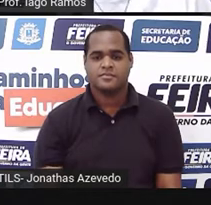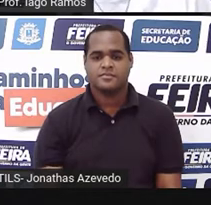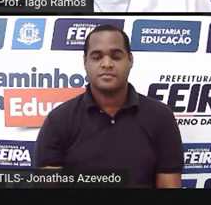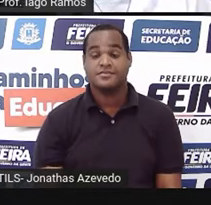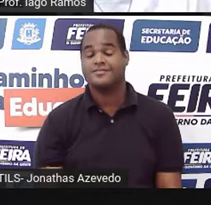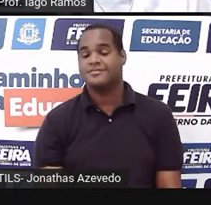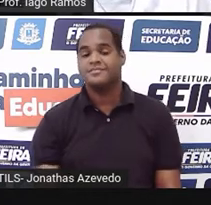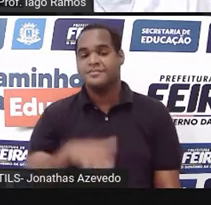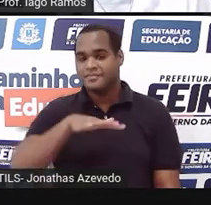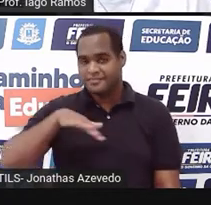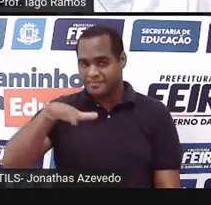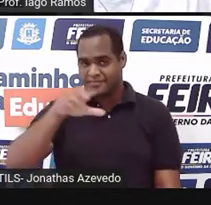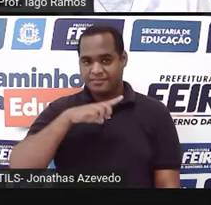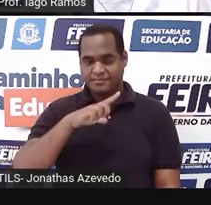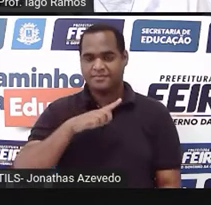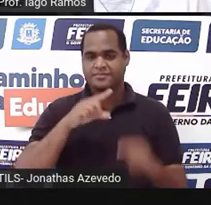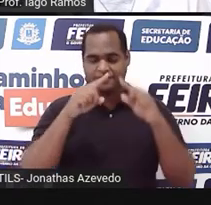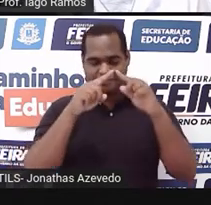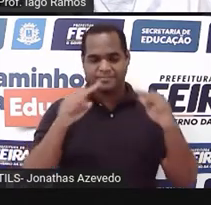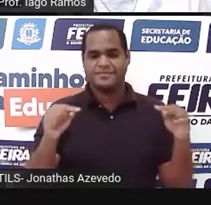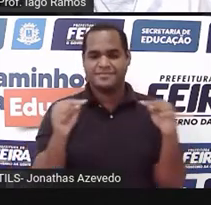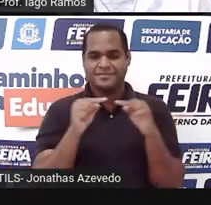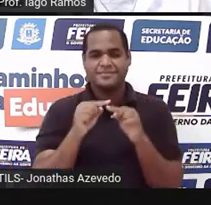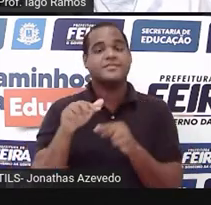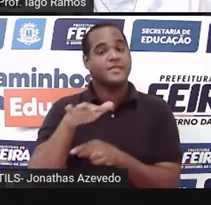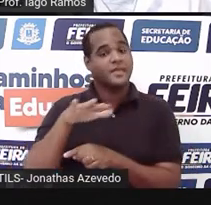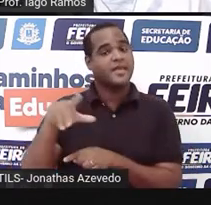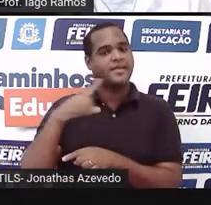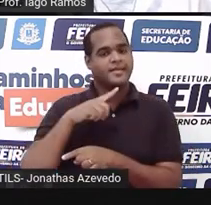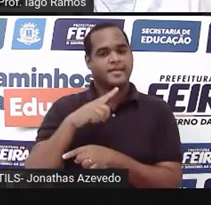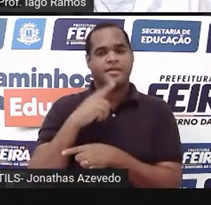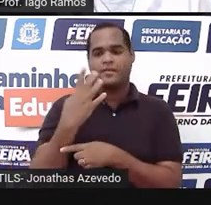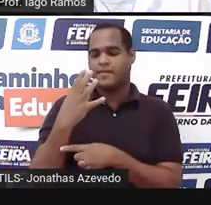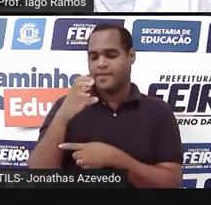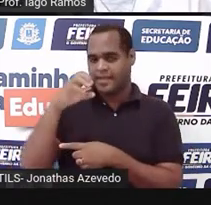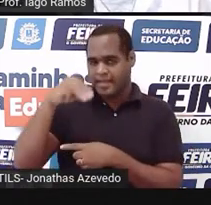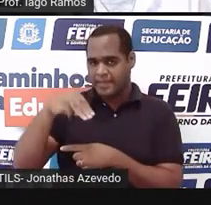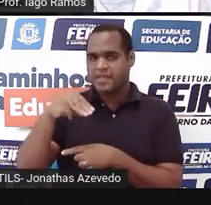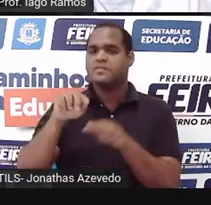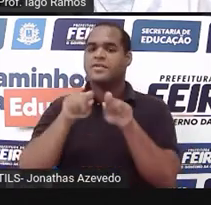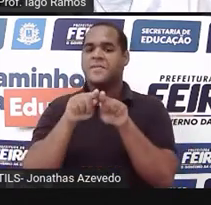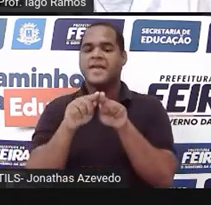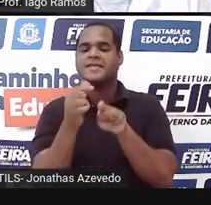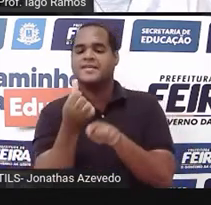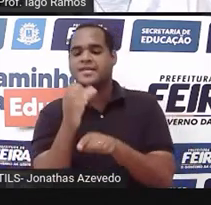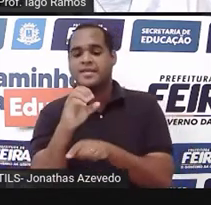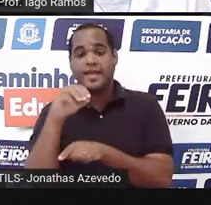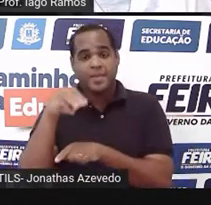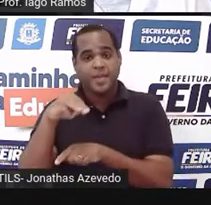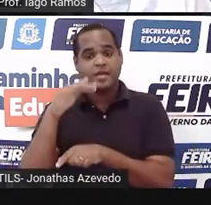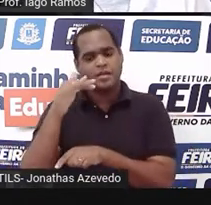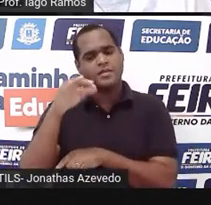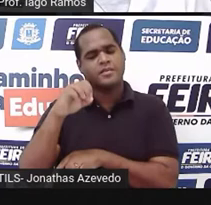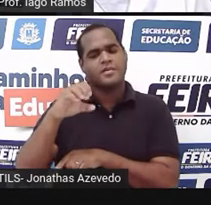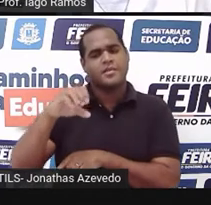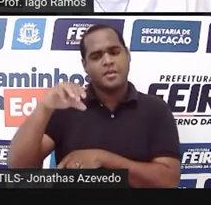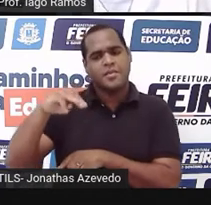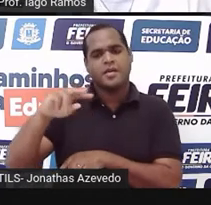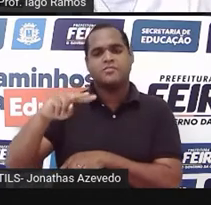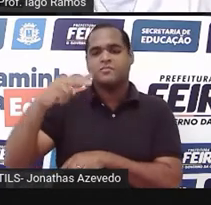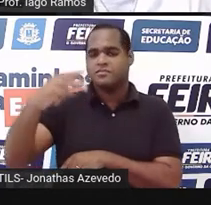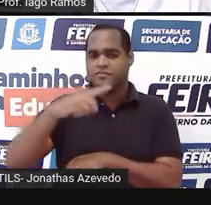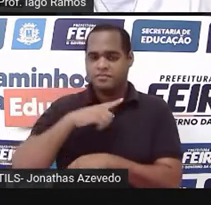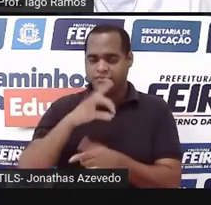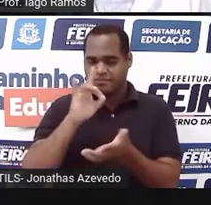é a área de um losango com diagonais 4 cm e 6 cm e 10 cm quadrados